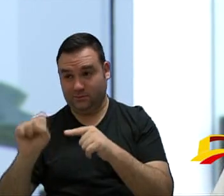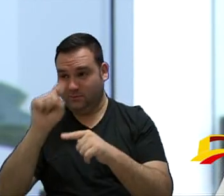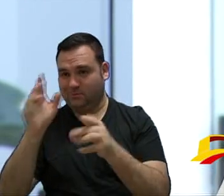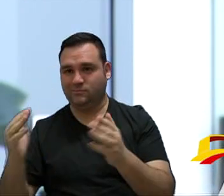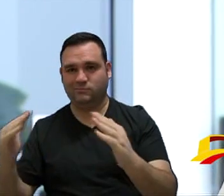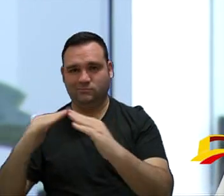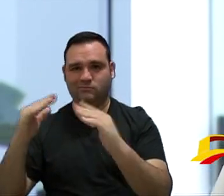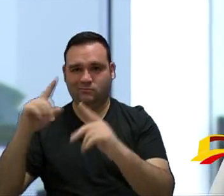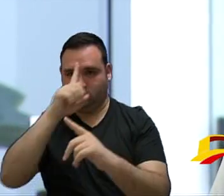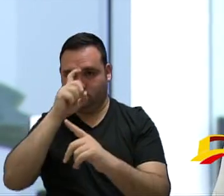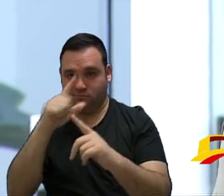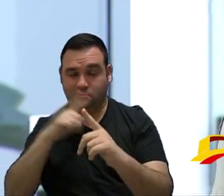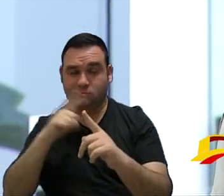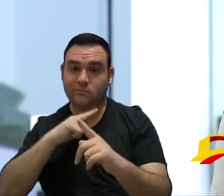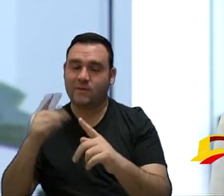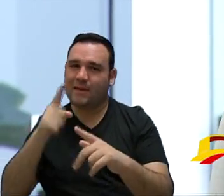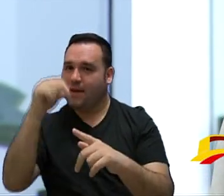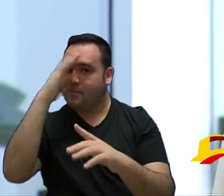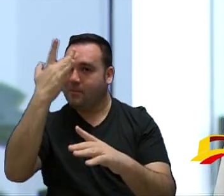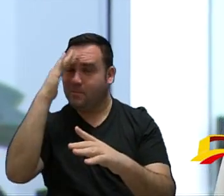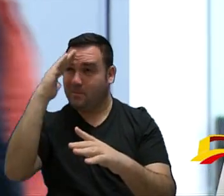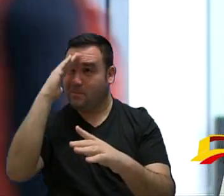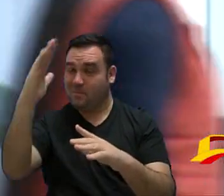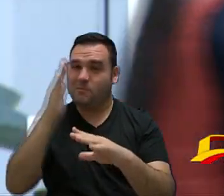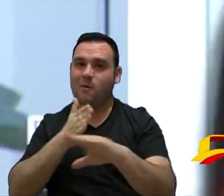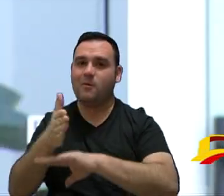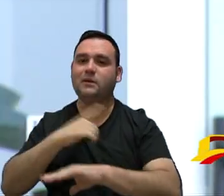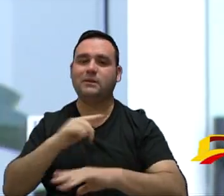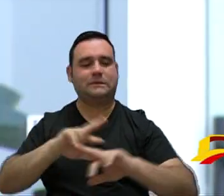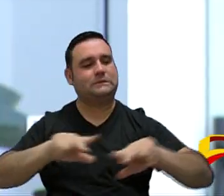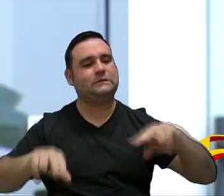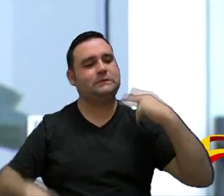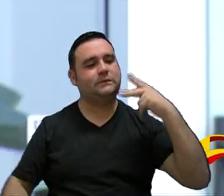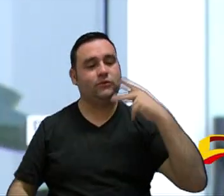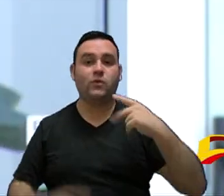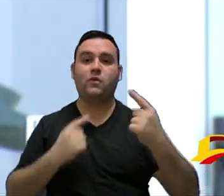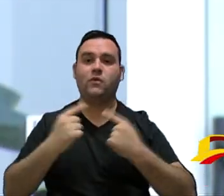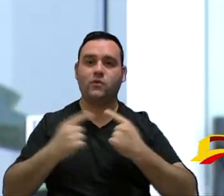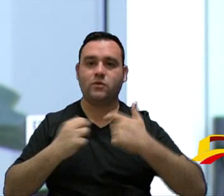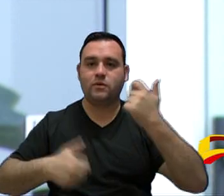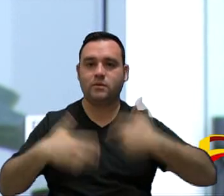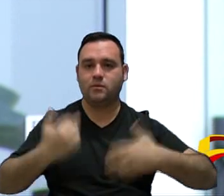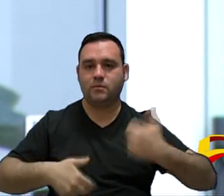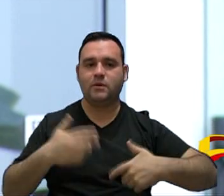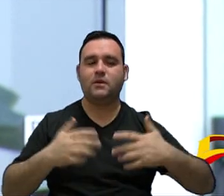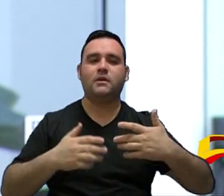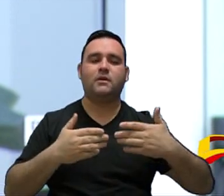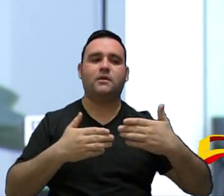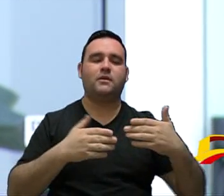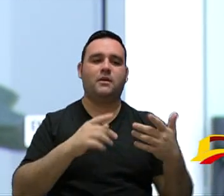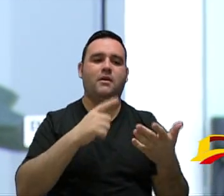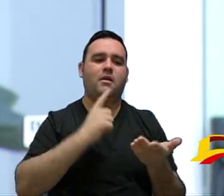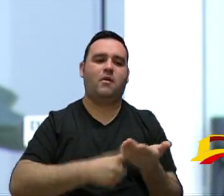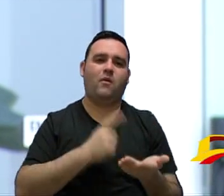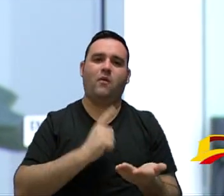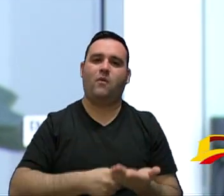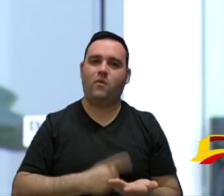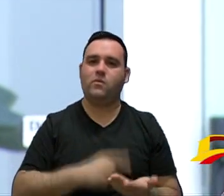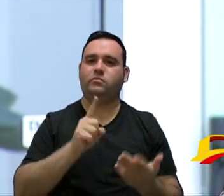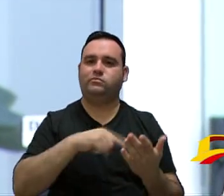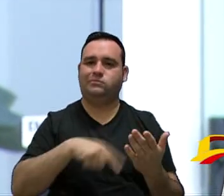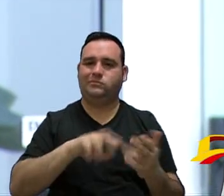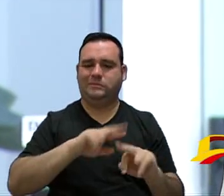que a nossa porta de entrada é importante a gente falar eu sei que nem vários vereadores comentaram a questão da suspensão das agendas e tudo